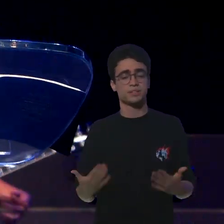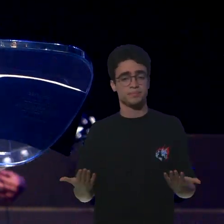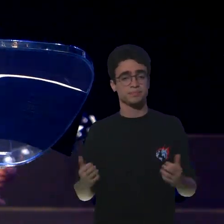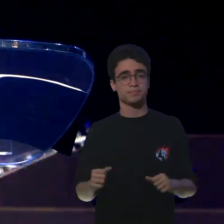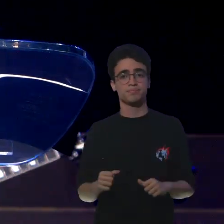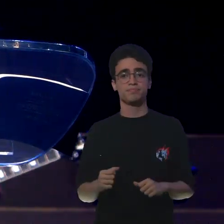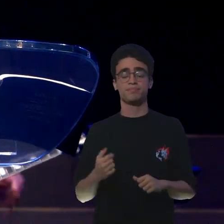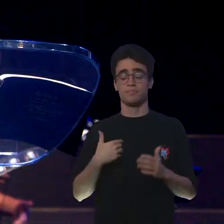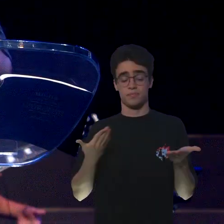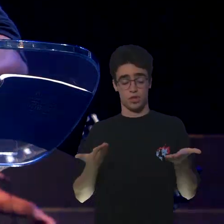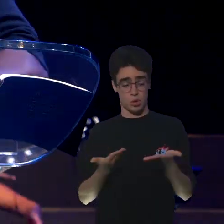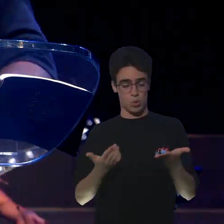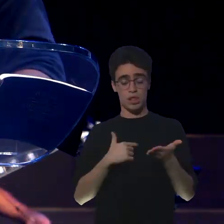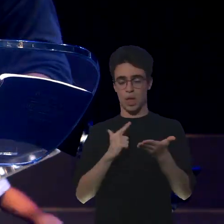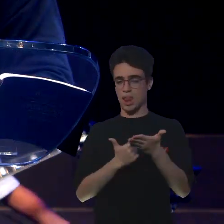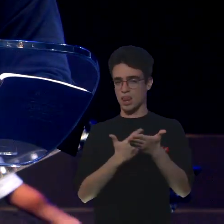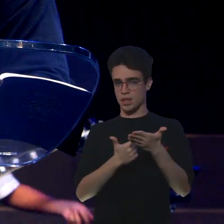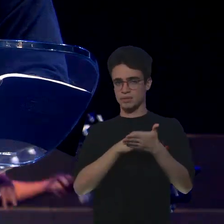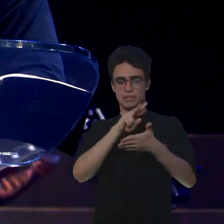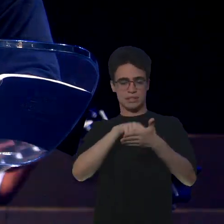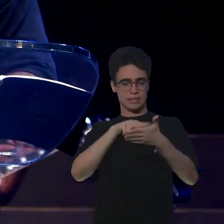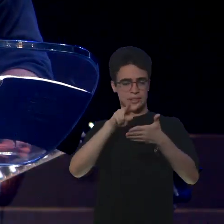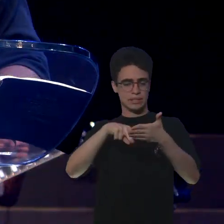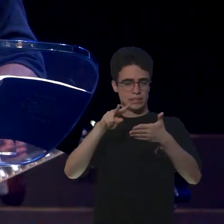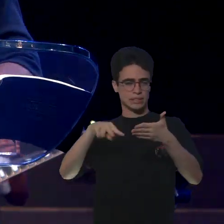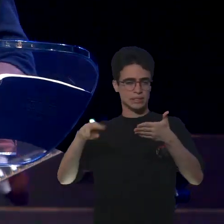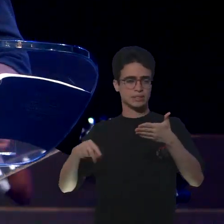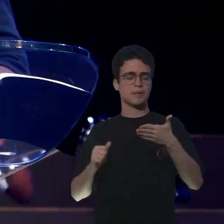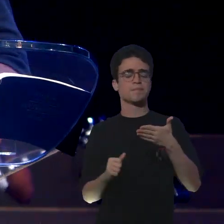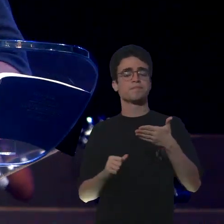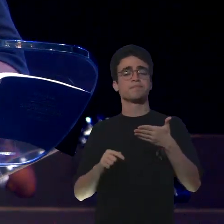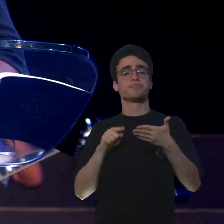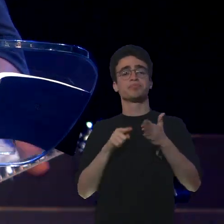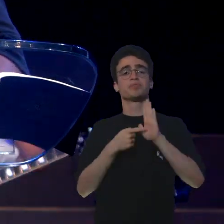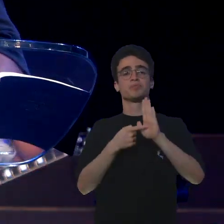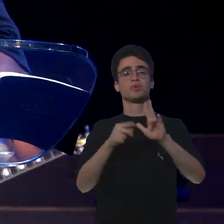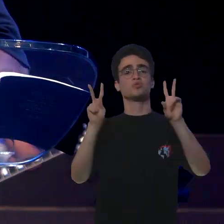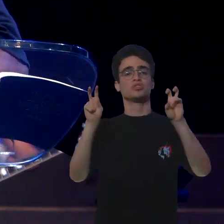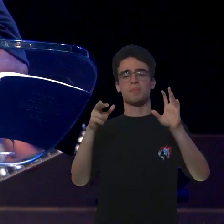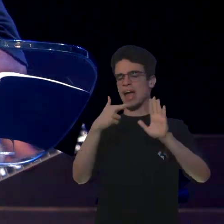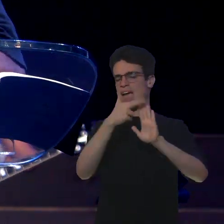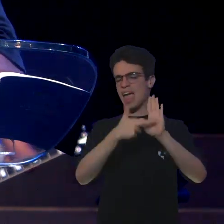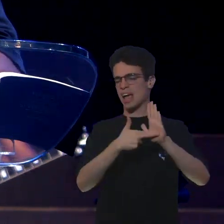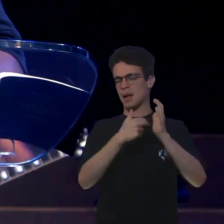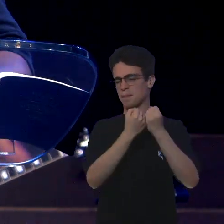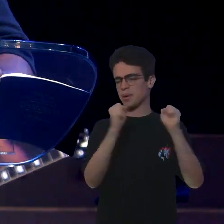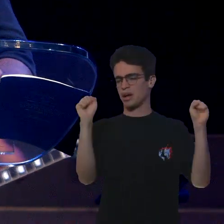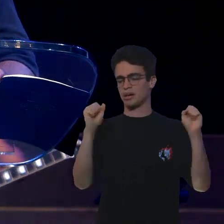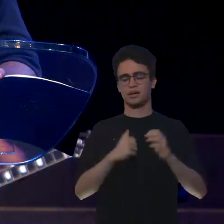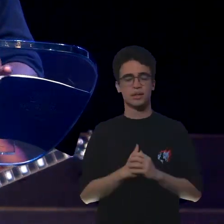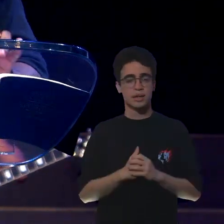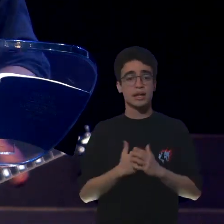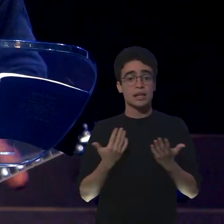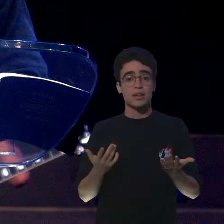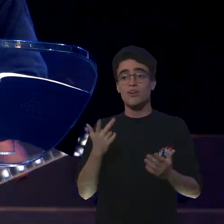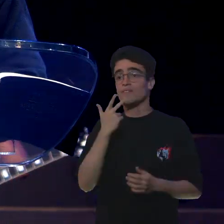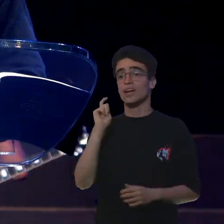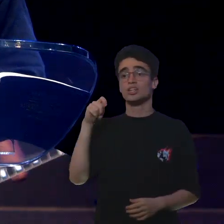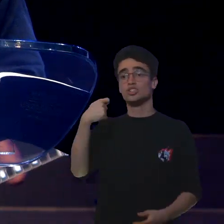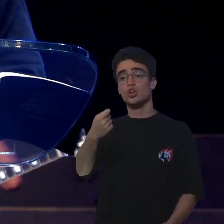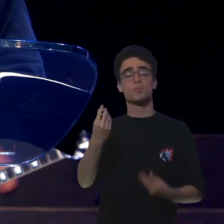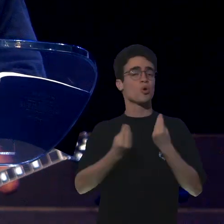Quando estou lendo um livro do Larry Crabb, Chega de Regras, e ele vai falar sobre a